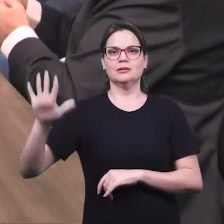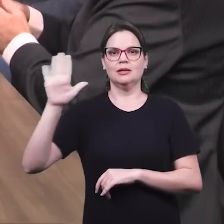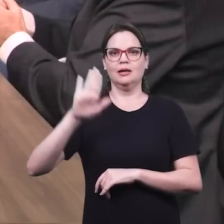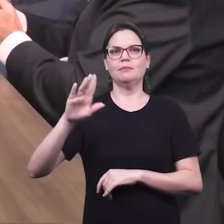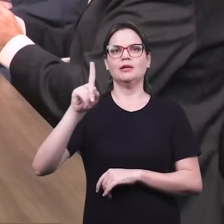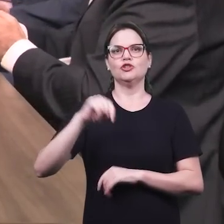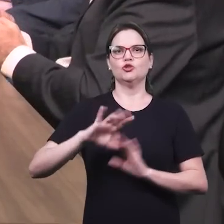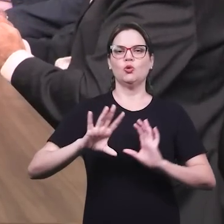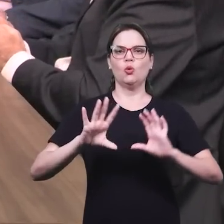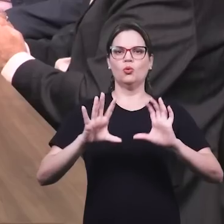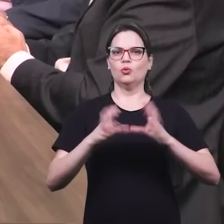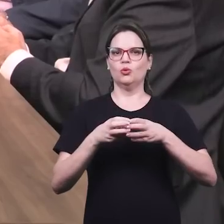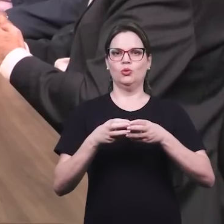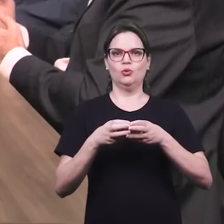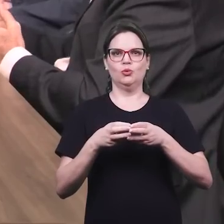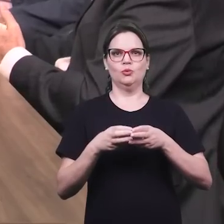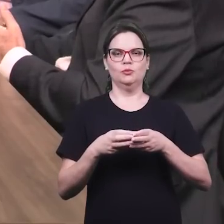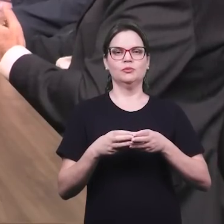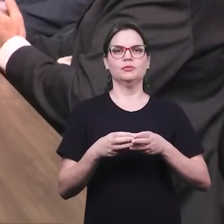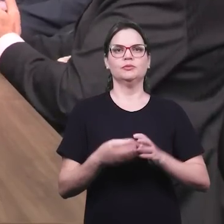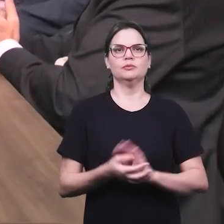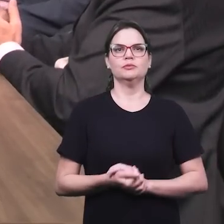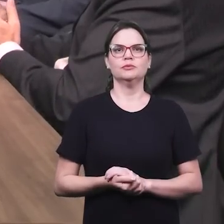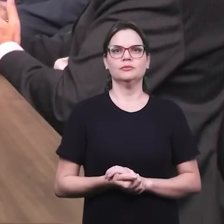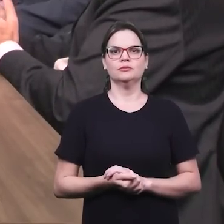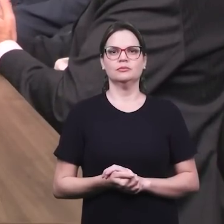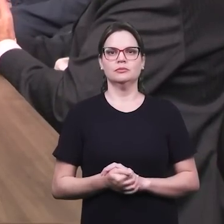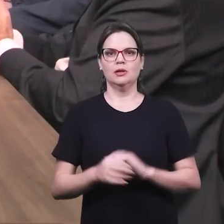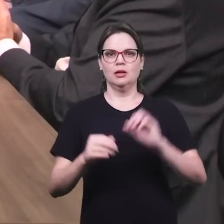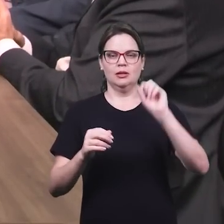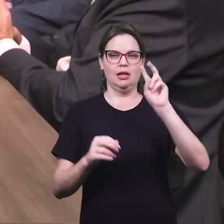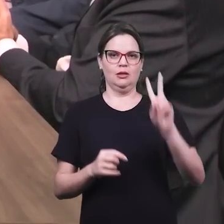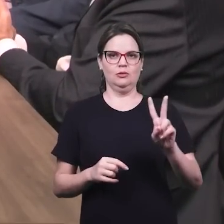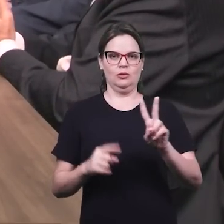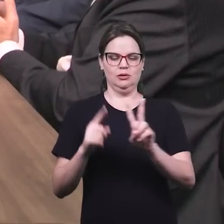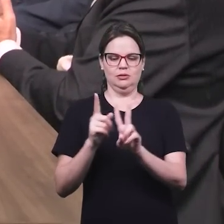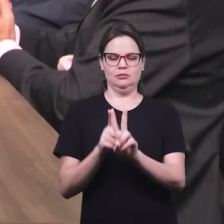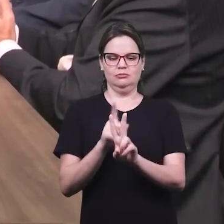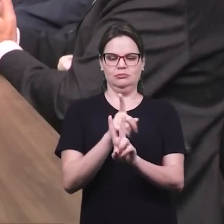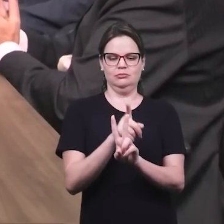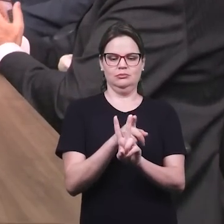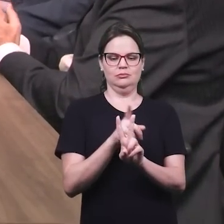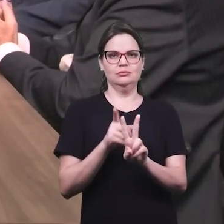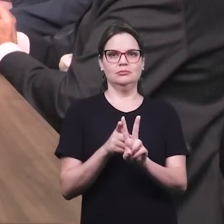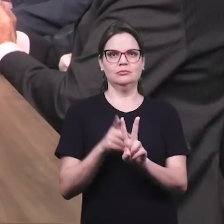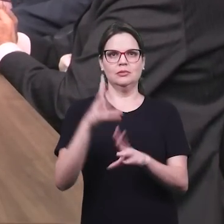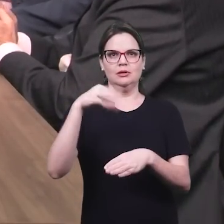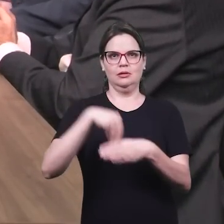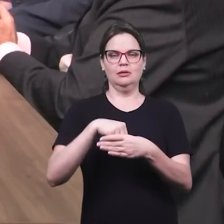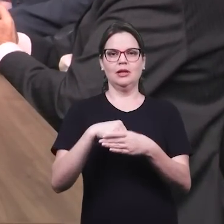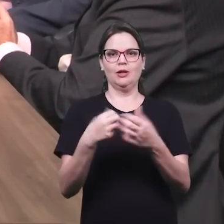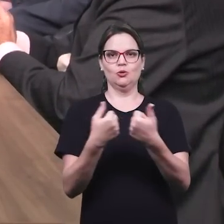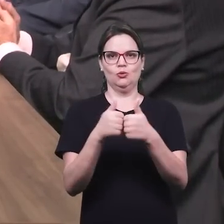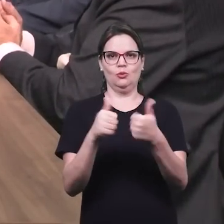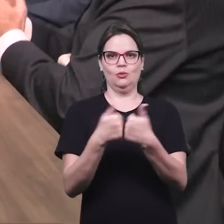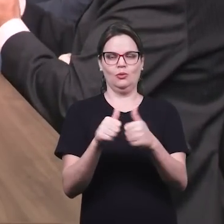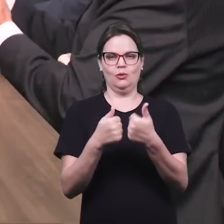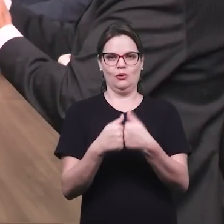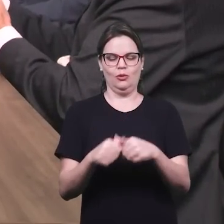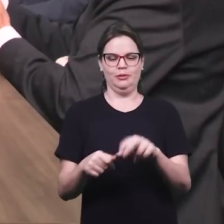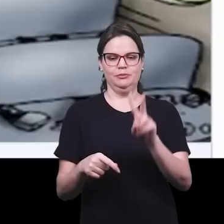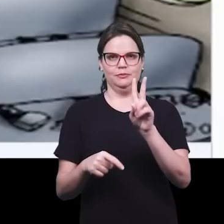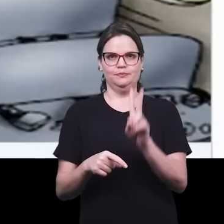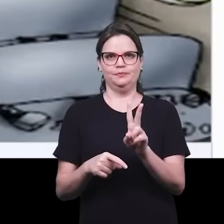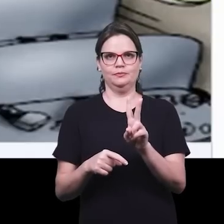um grupo que permite que as pessoas possam fazer consultas médicas através da inteligência artificial. Então